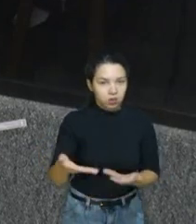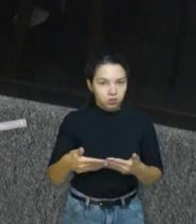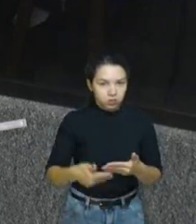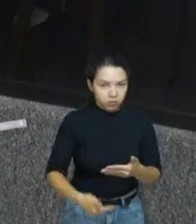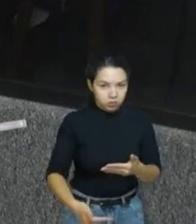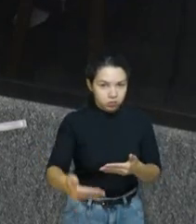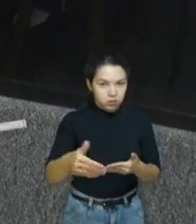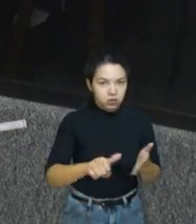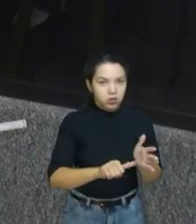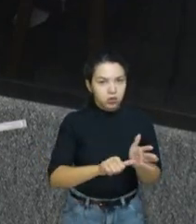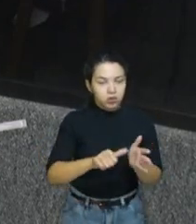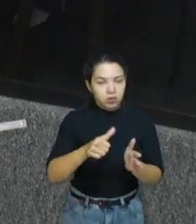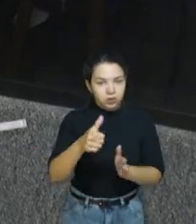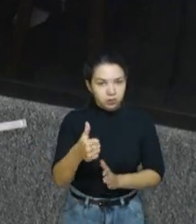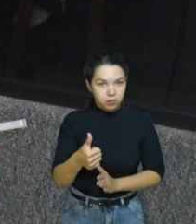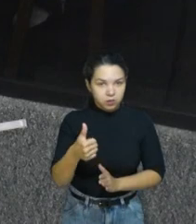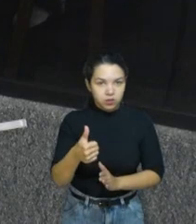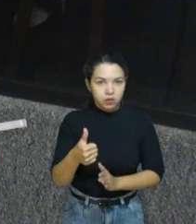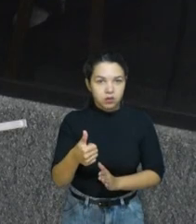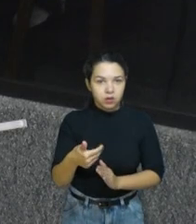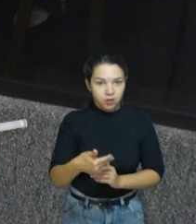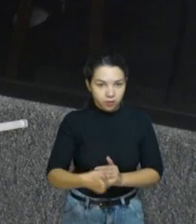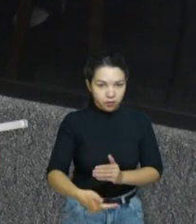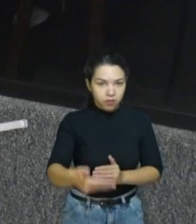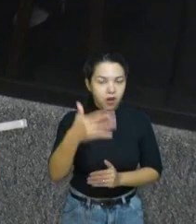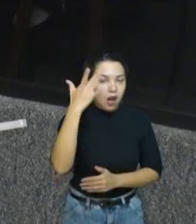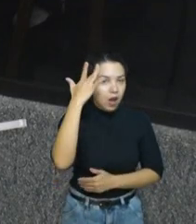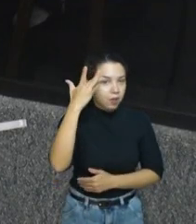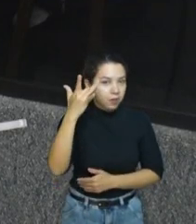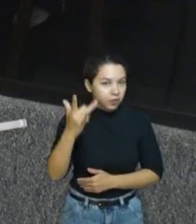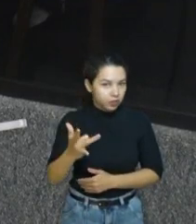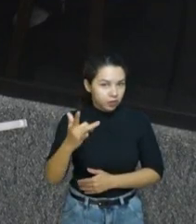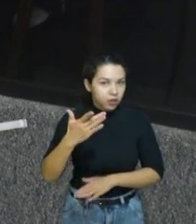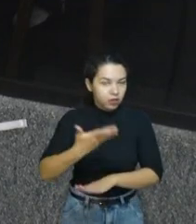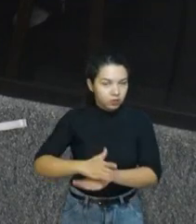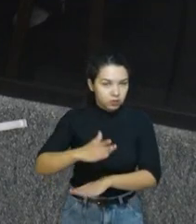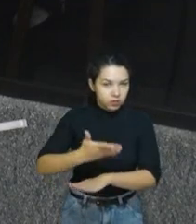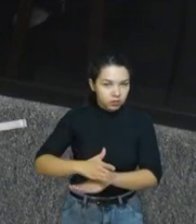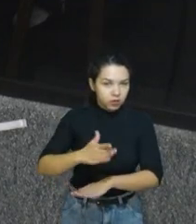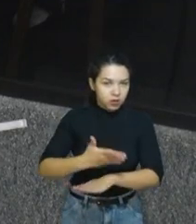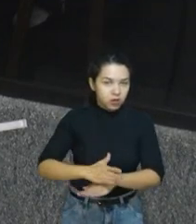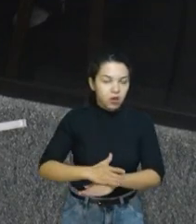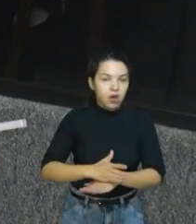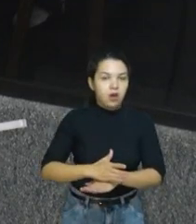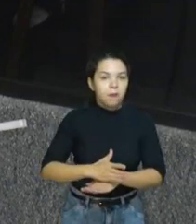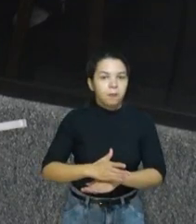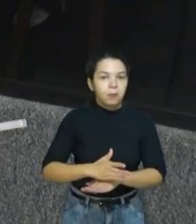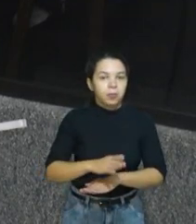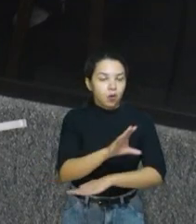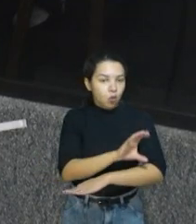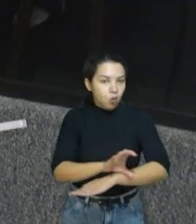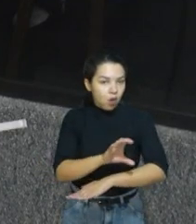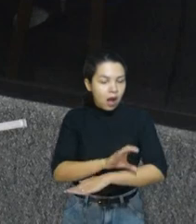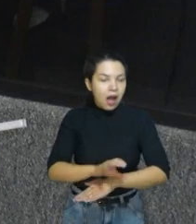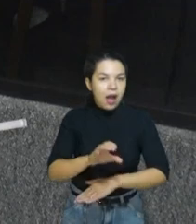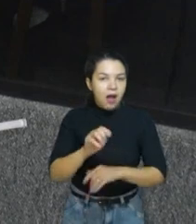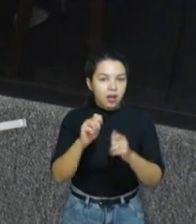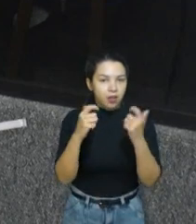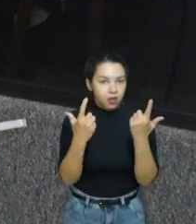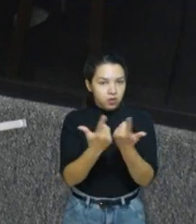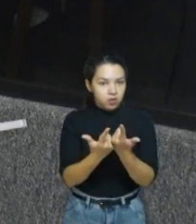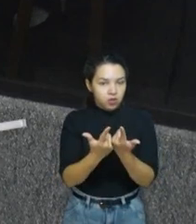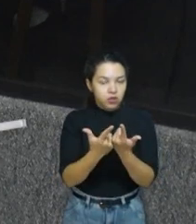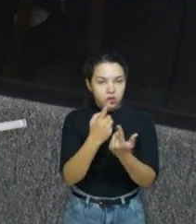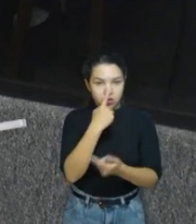de iniciar com a sua primeira medida, que ocorrerá amanhã, a capacitação Alesc Menos Lixo, que visa